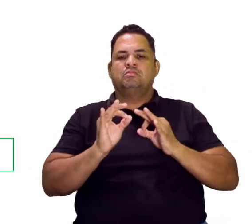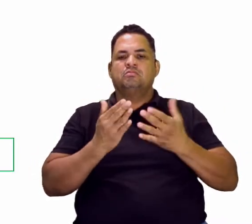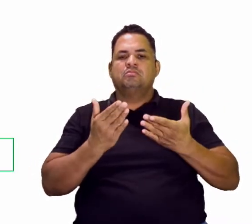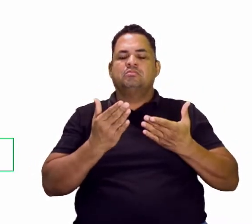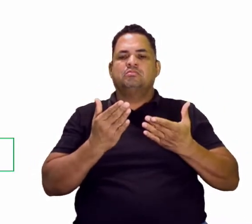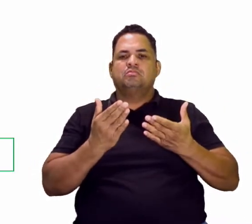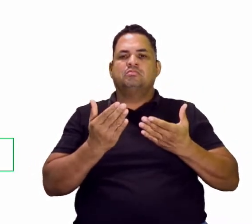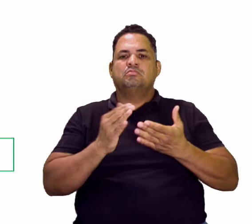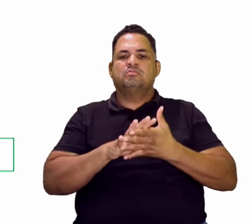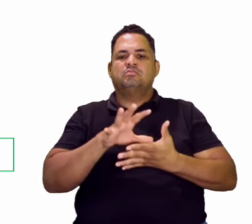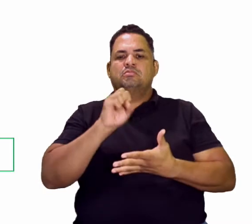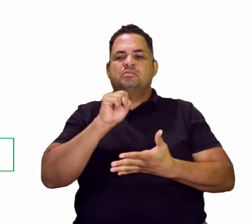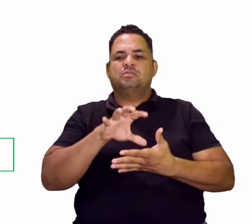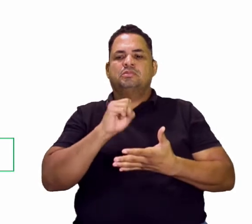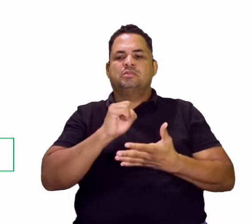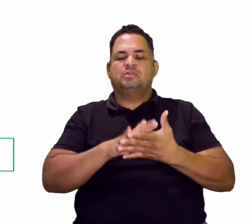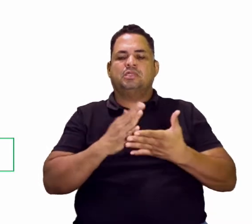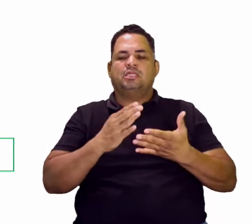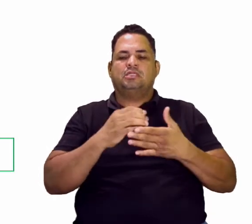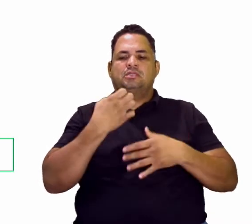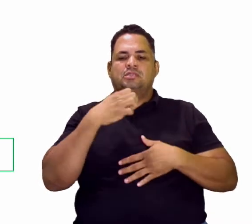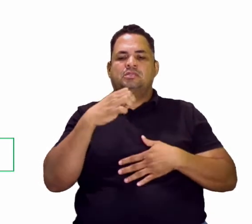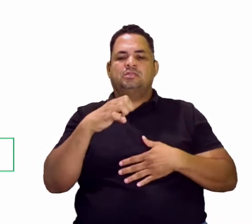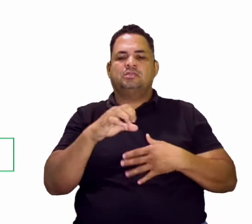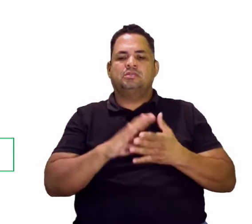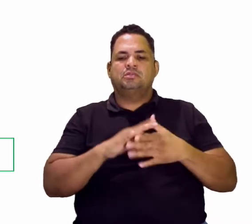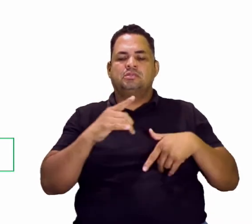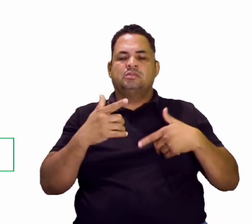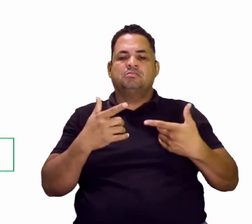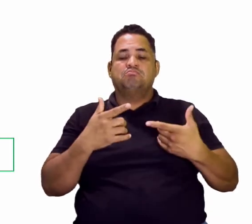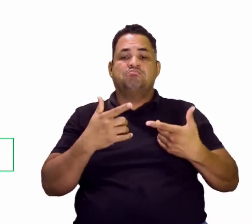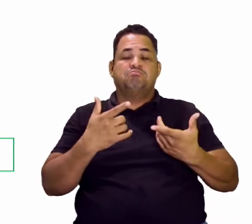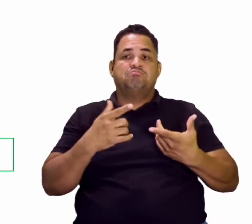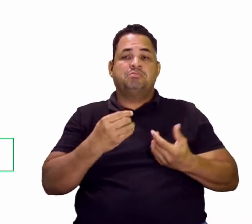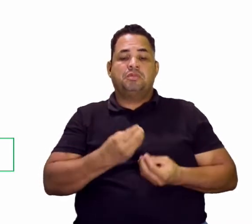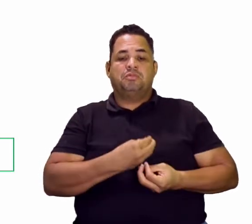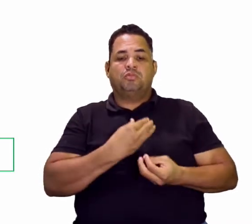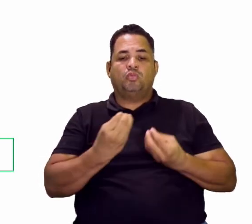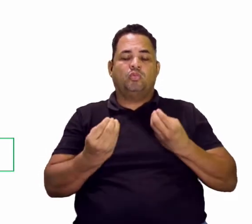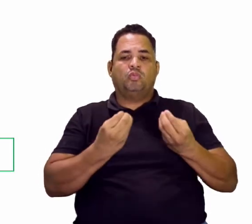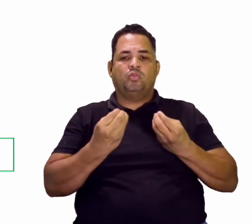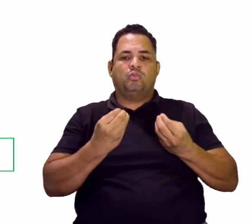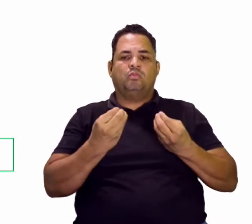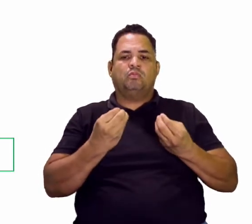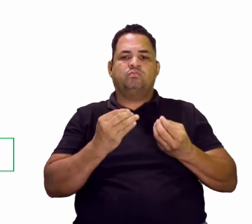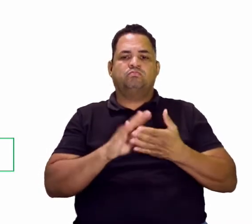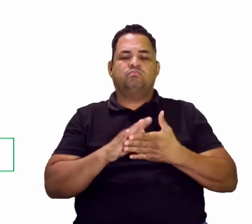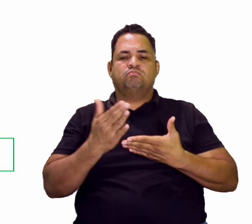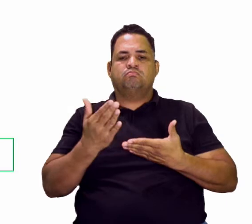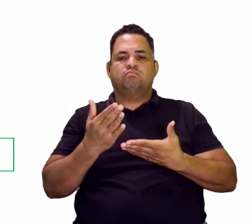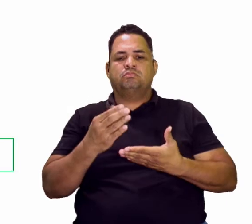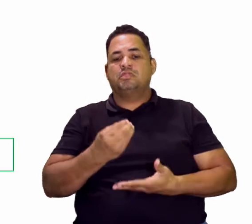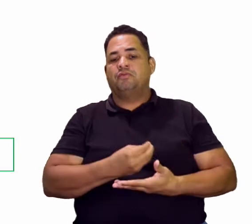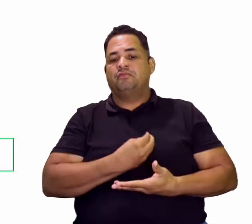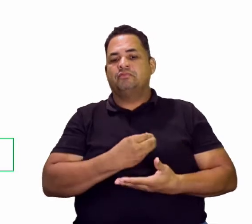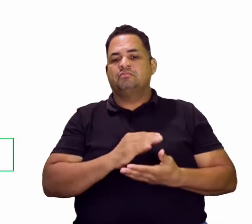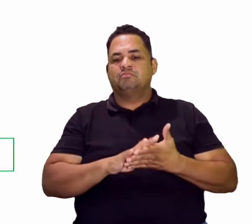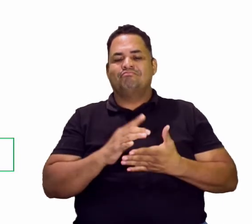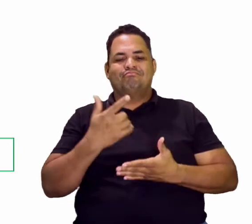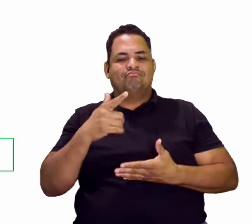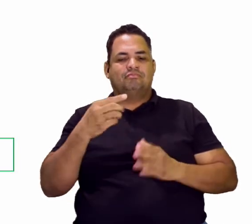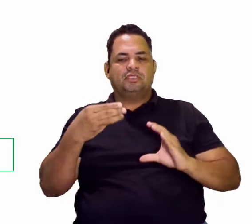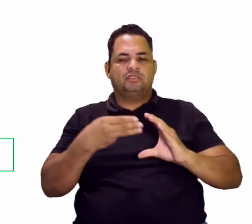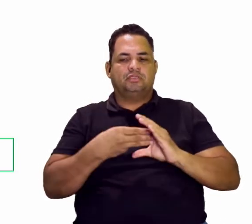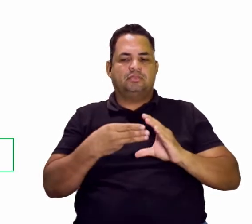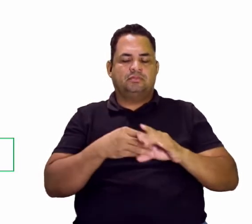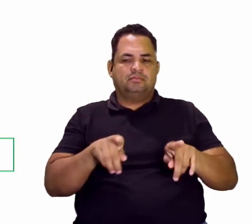de obtenção de energia. Se eles não conseguem produzir energia para sobreviver, como é que eles vão ser considerados seres vivos? E nem tem